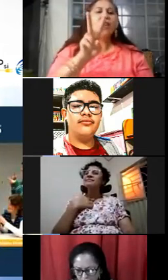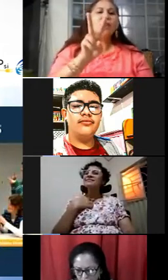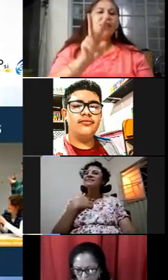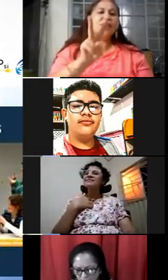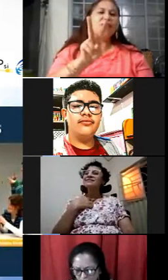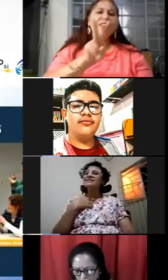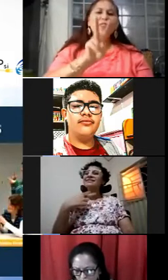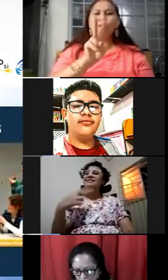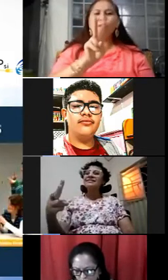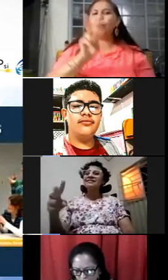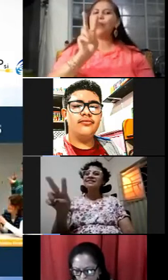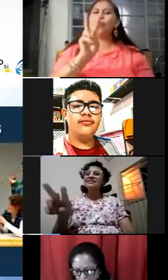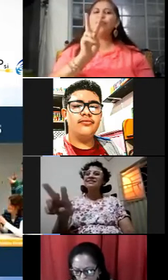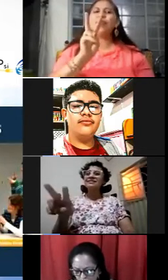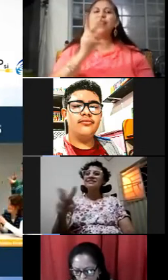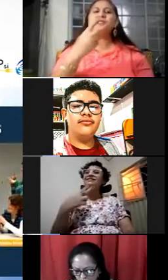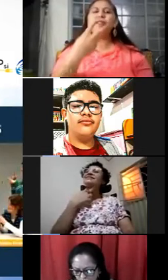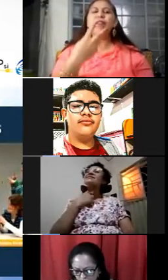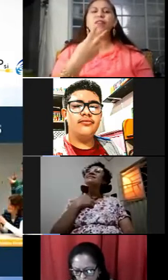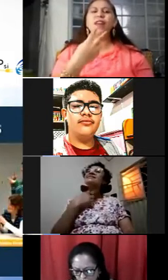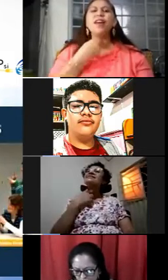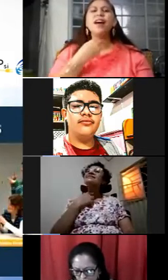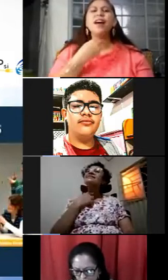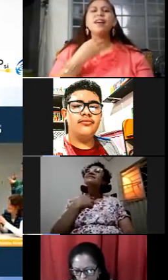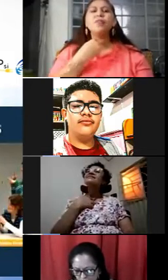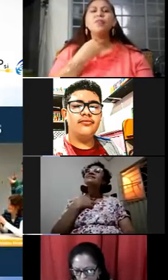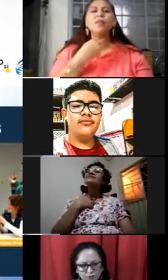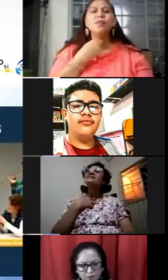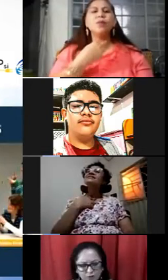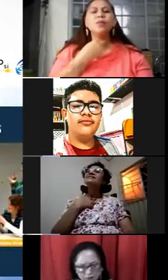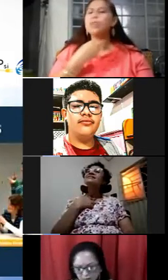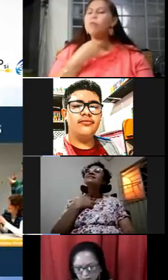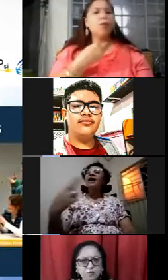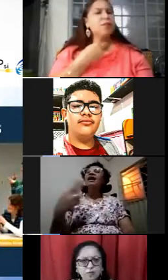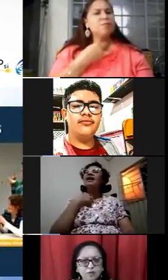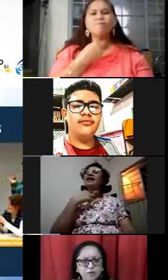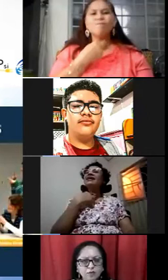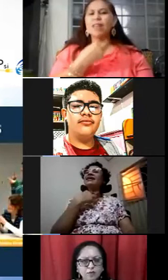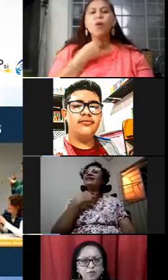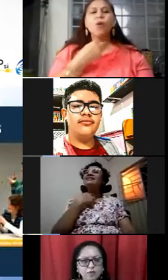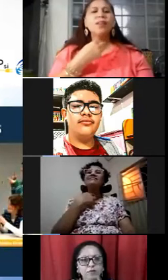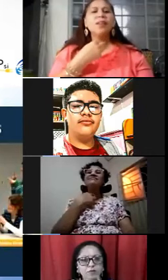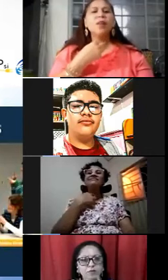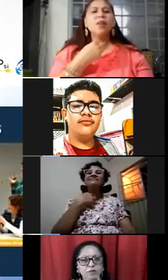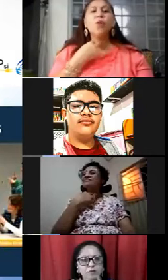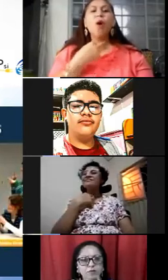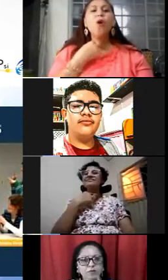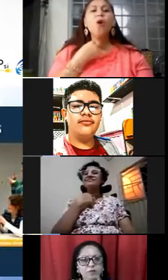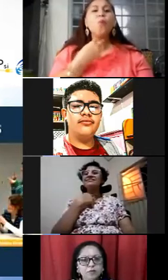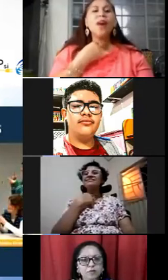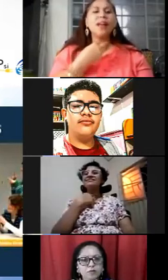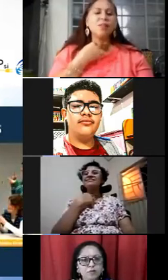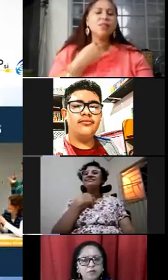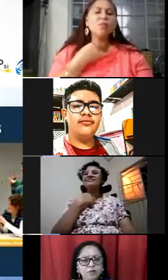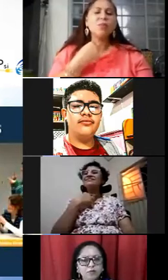Olha como é diferente o não pode, ó. Configuração em V aqui no pescoço, não pode. Ou então eu estou